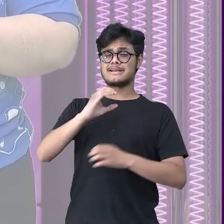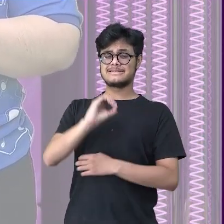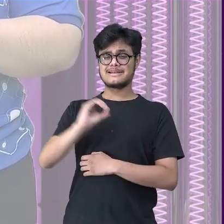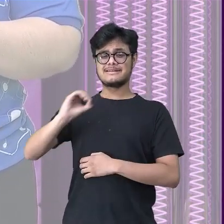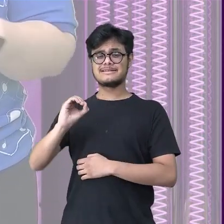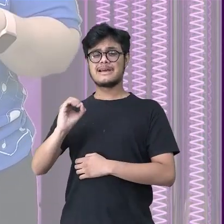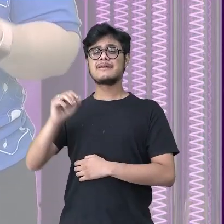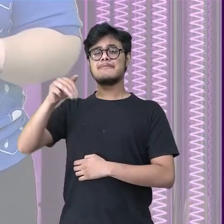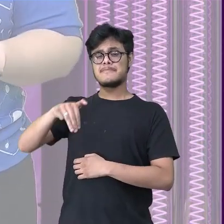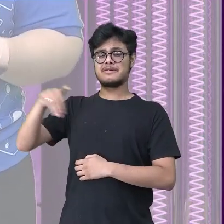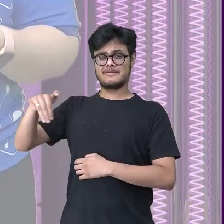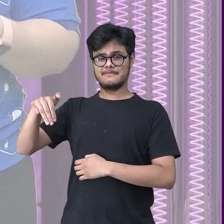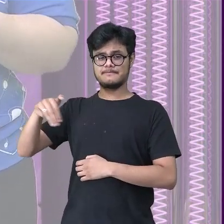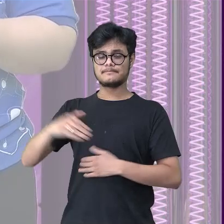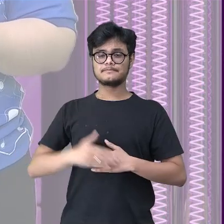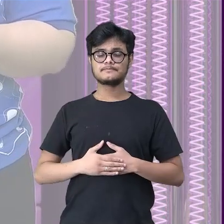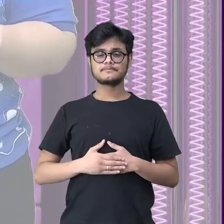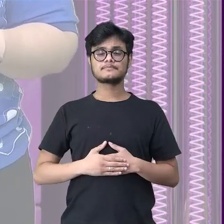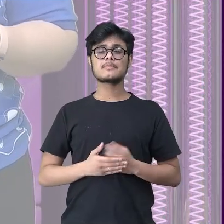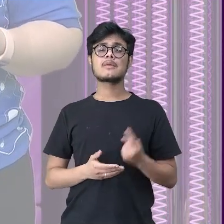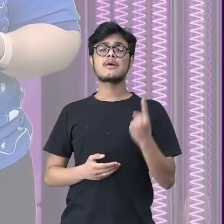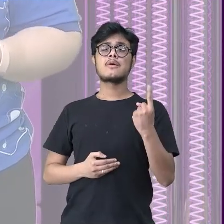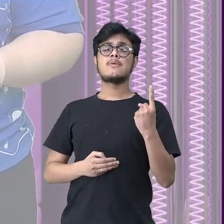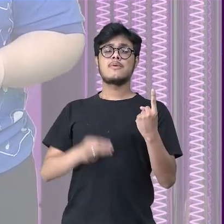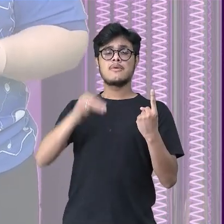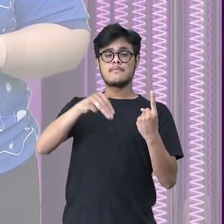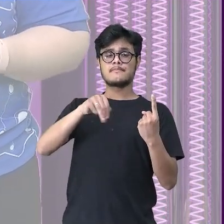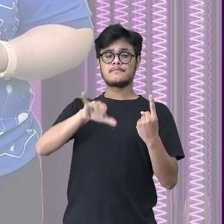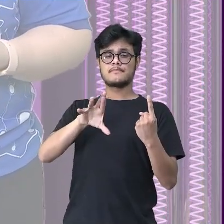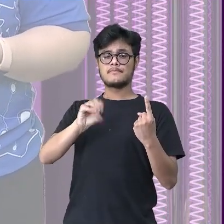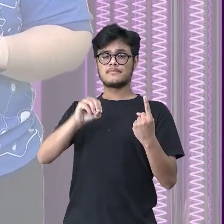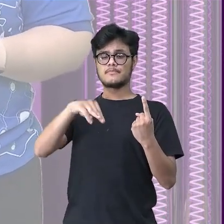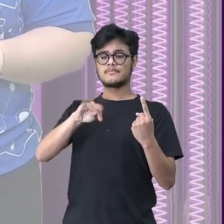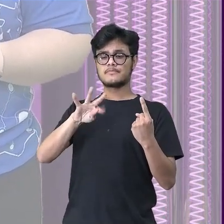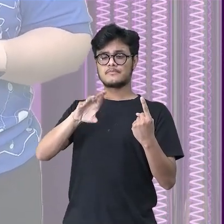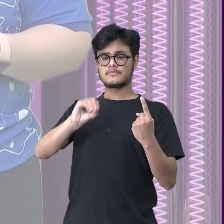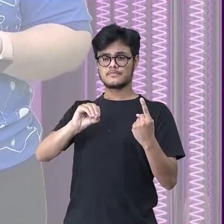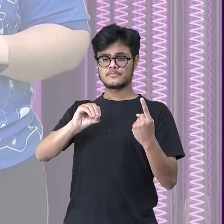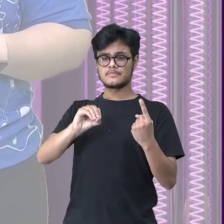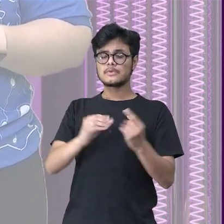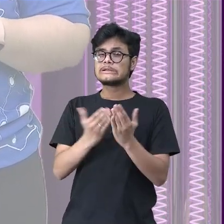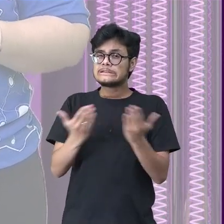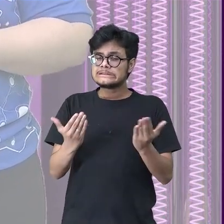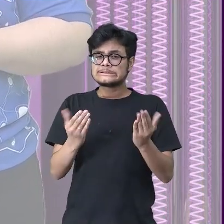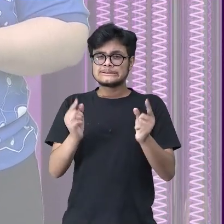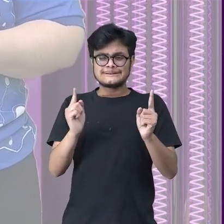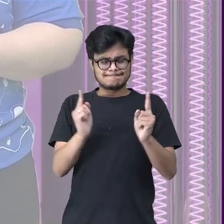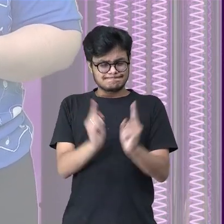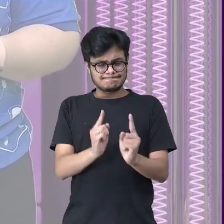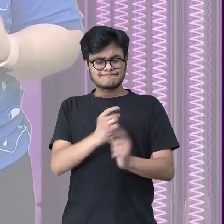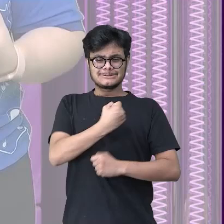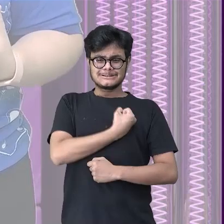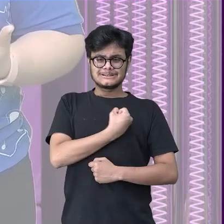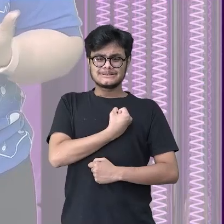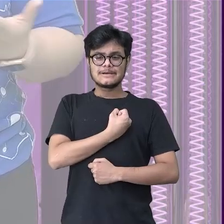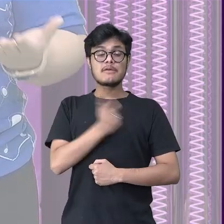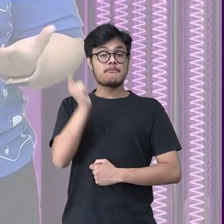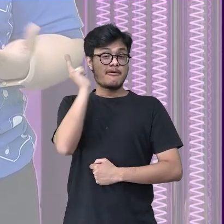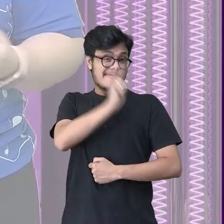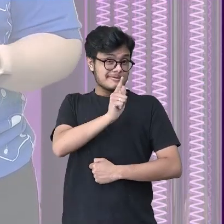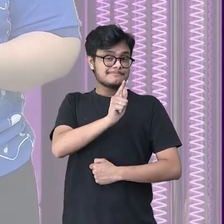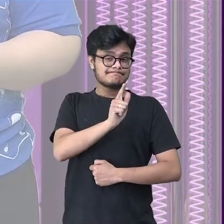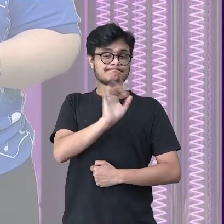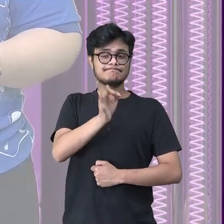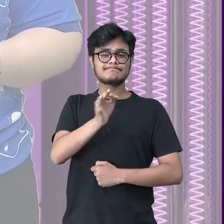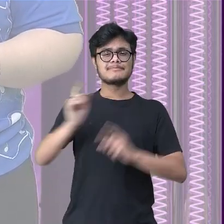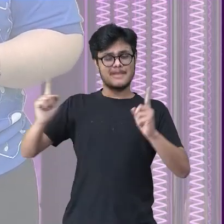milímetros, né? Que é igual a 1 micrômetro. Então, essa unidade de medida para medir